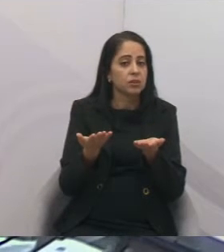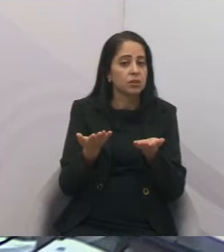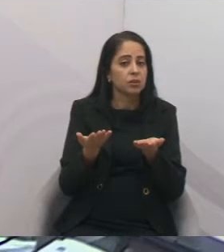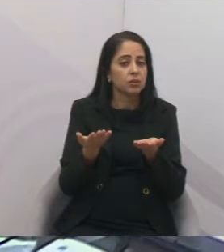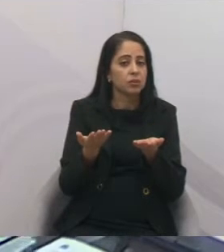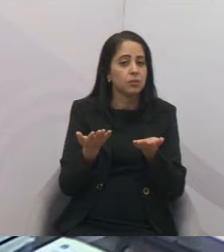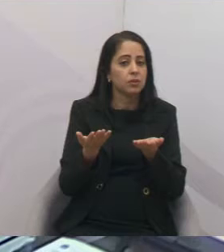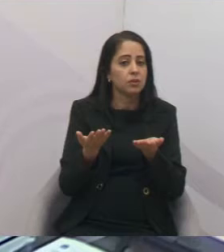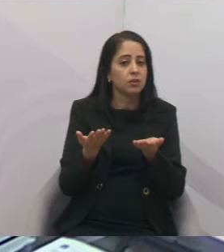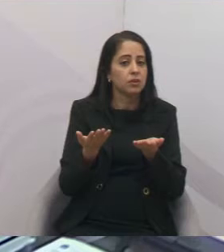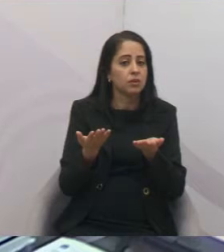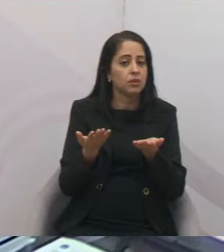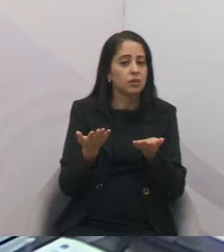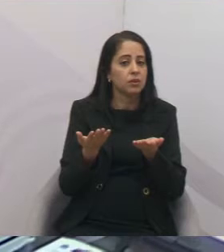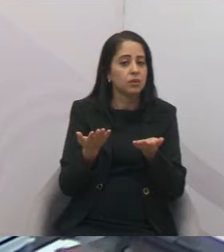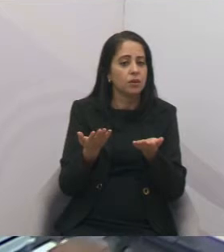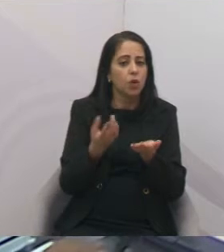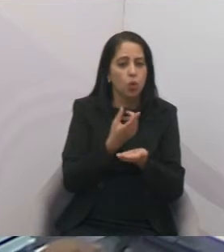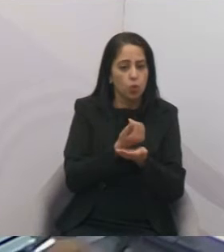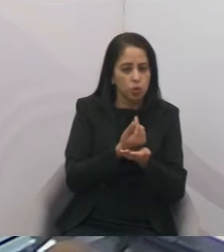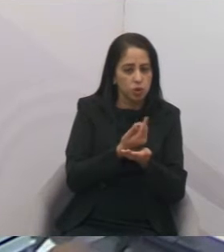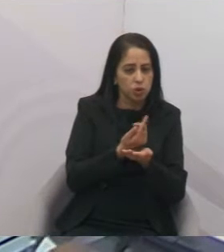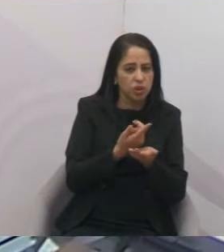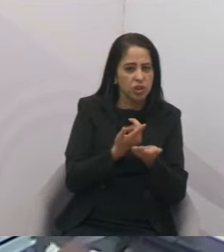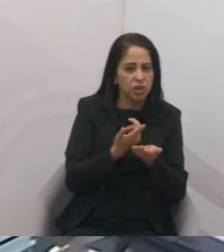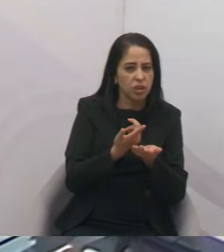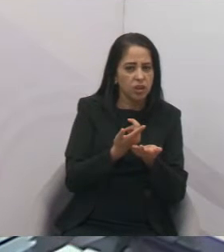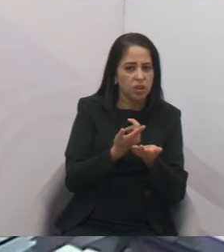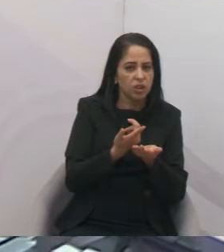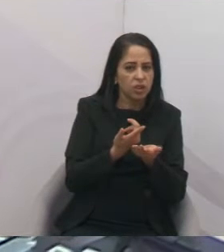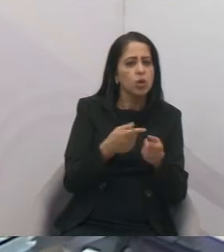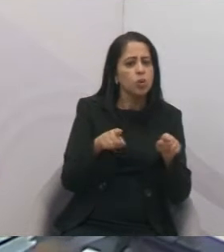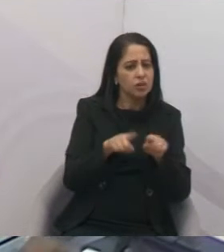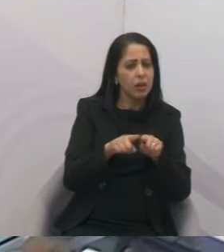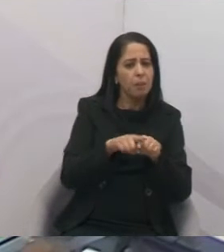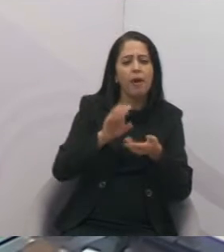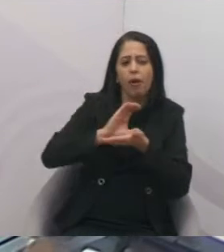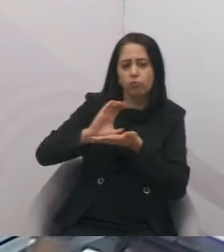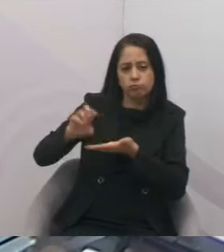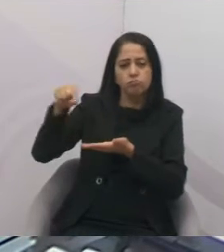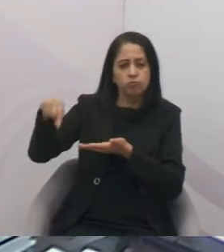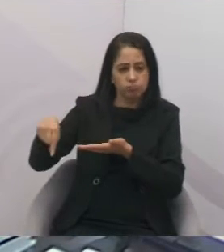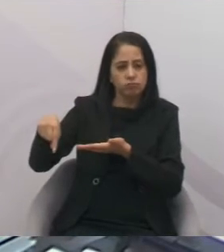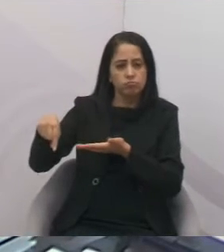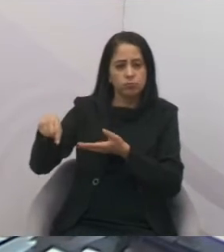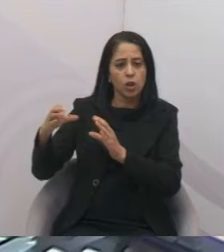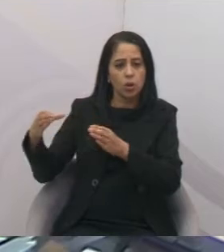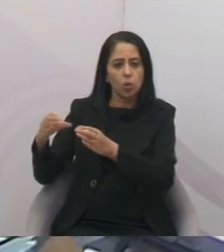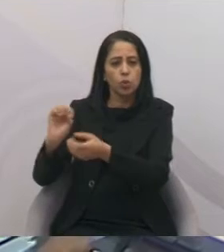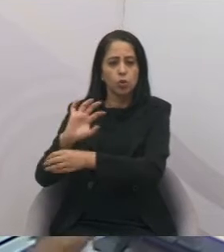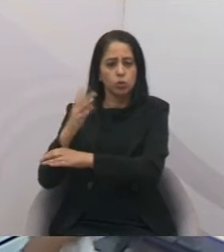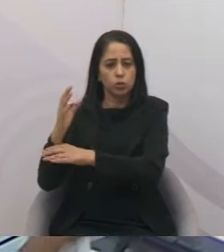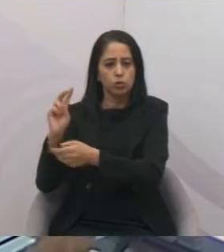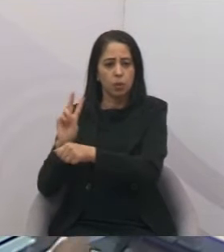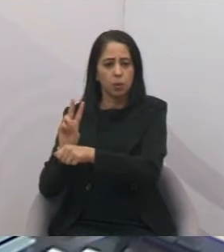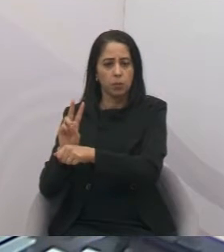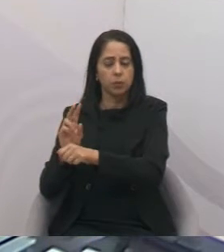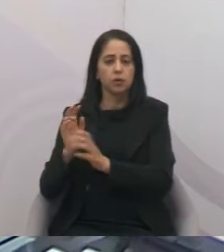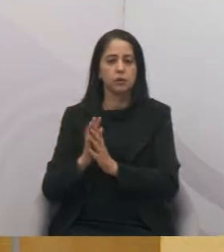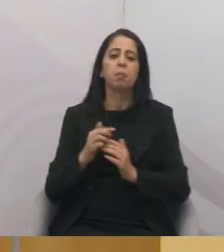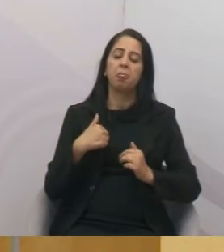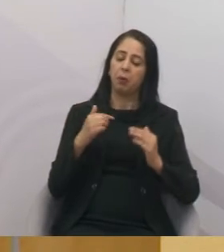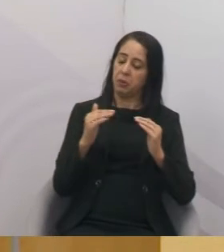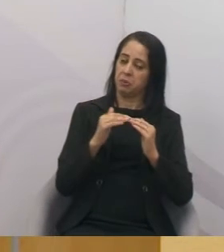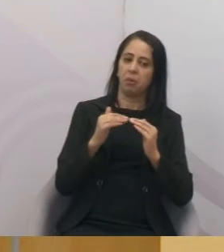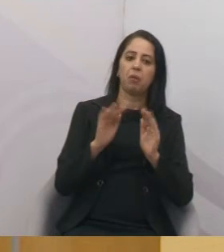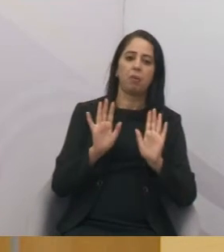licenciamento, são esses valores que eu acho justo que também sejam direcionados ao fundo. Obrigado. Sim, eu concordo